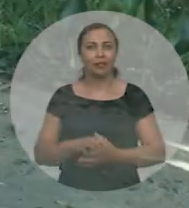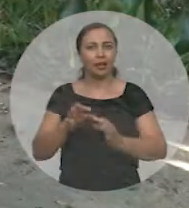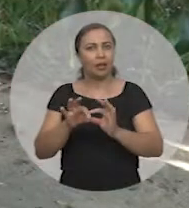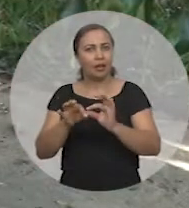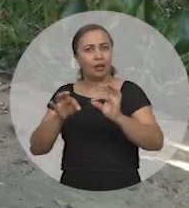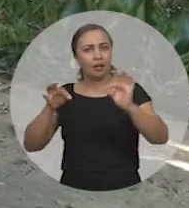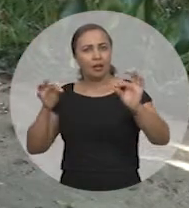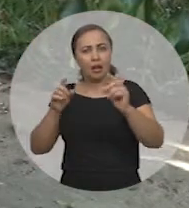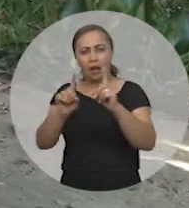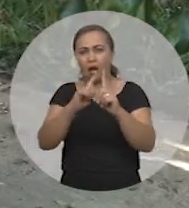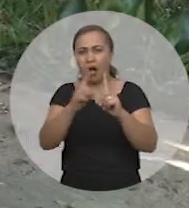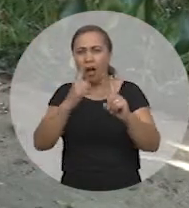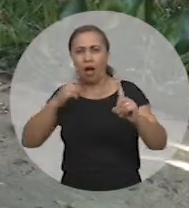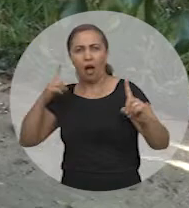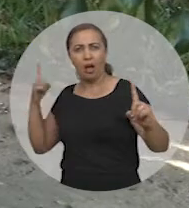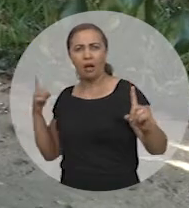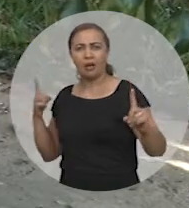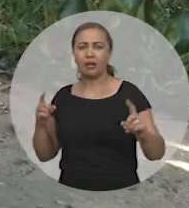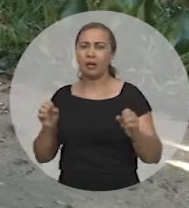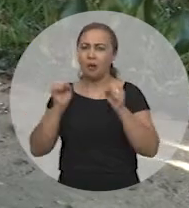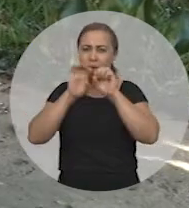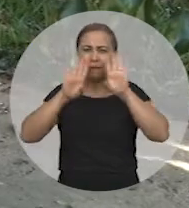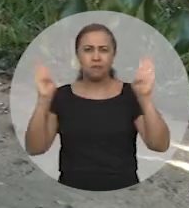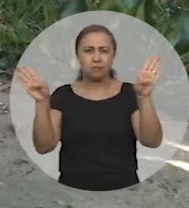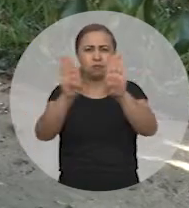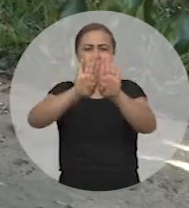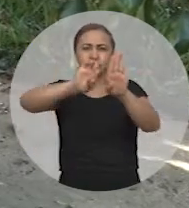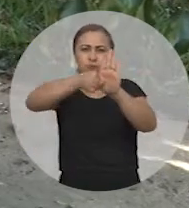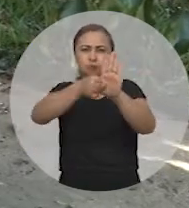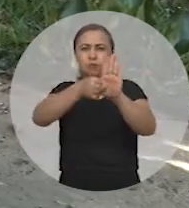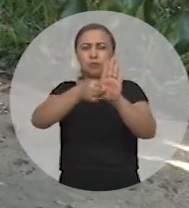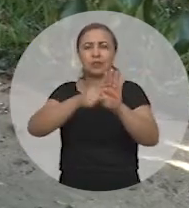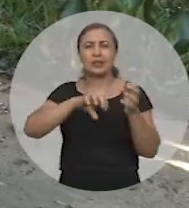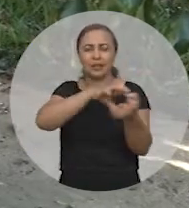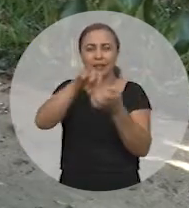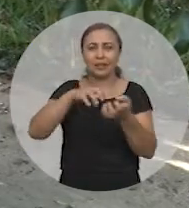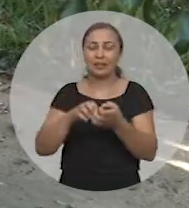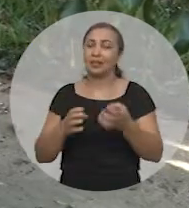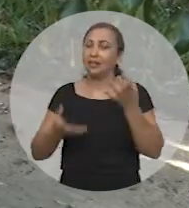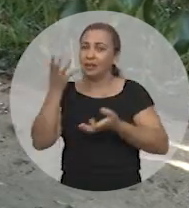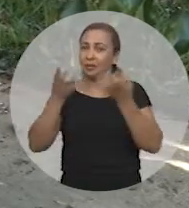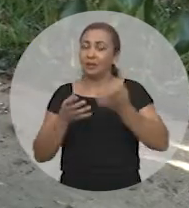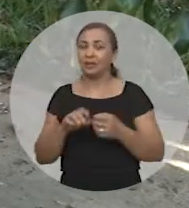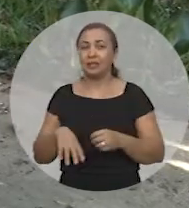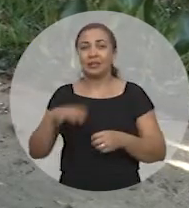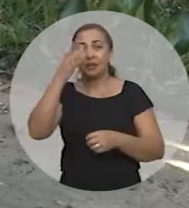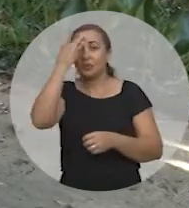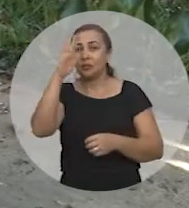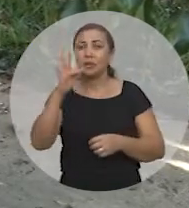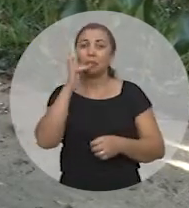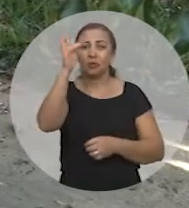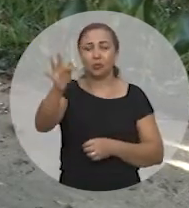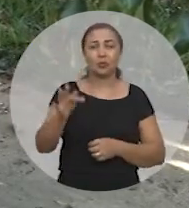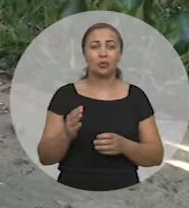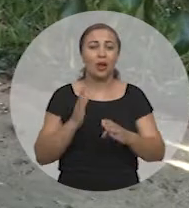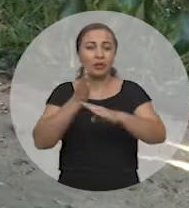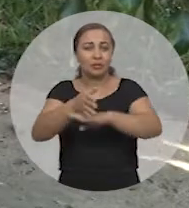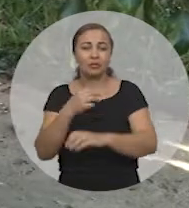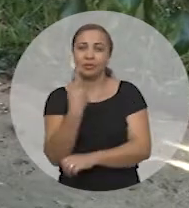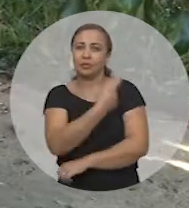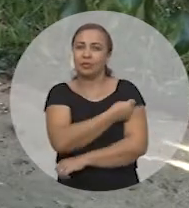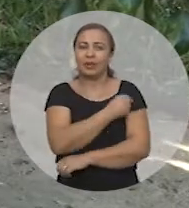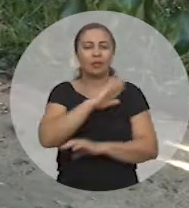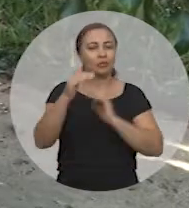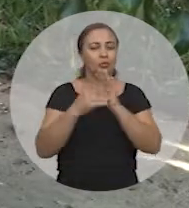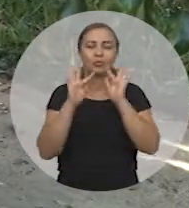o distanciamento social Lock Down crises econômicas incerteza sobre o futuro o acesso à